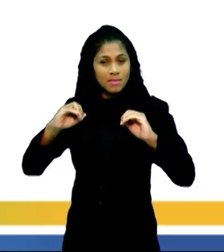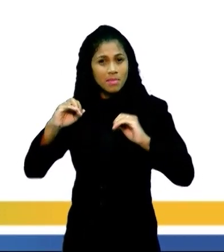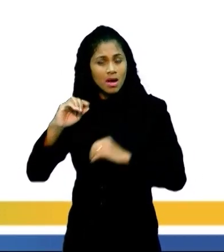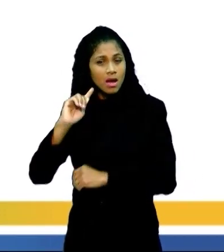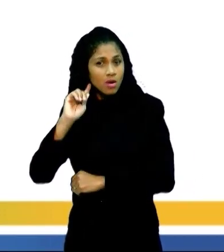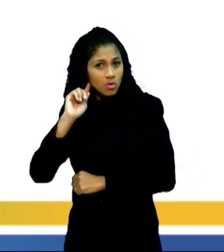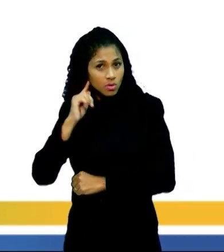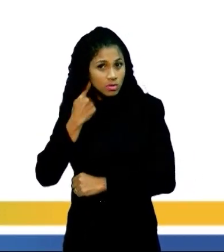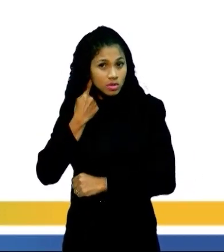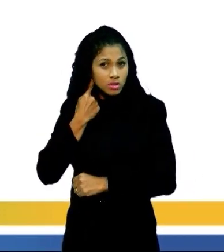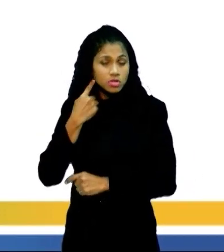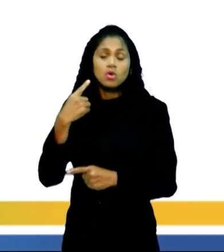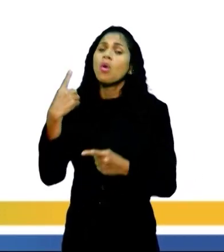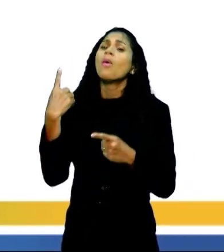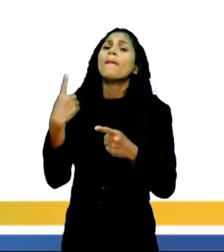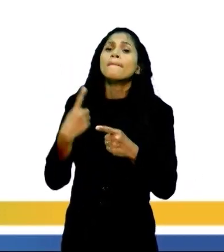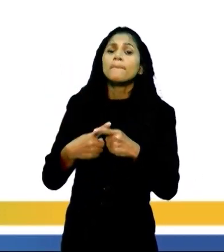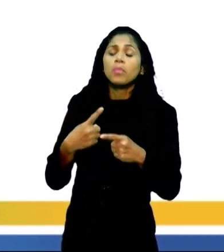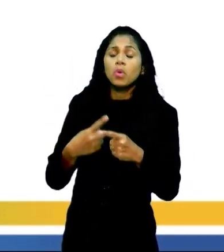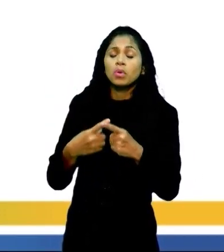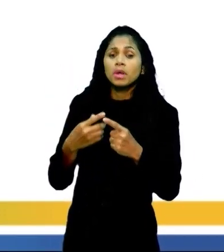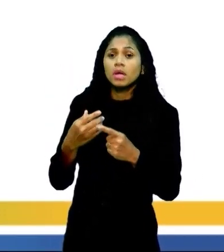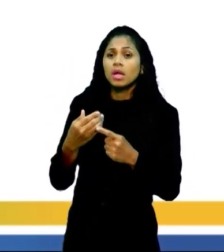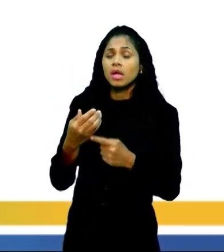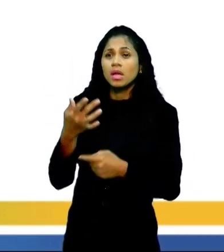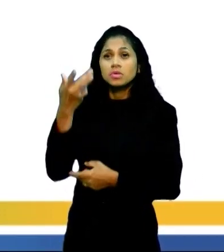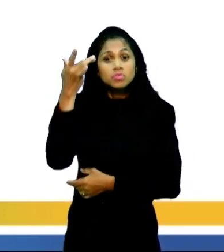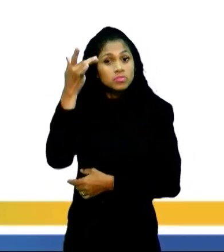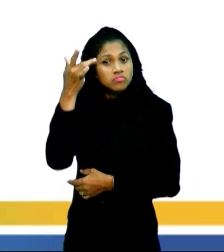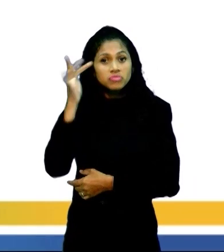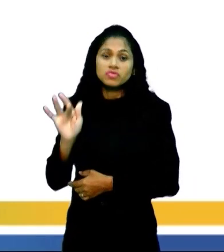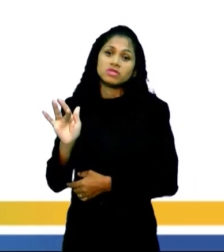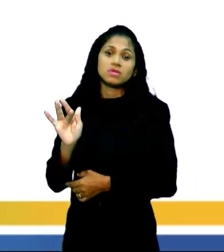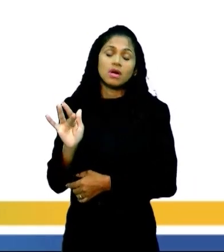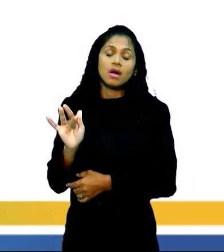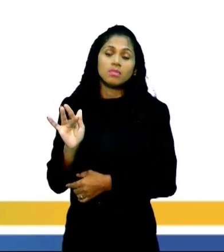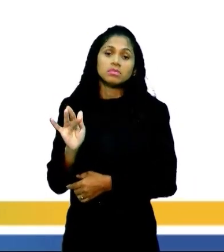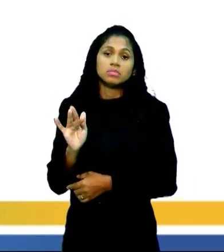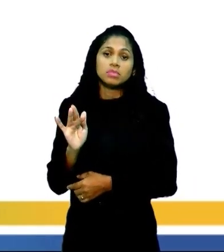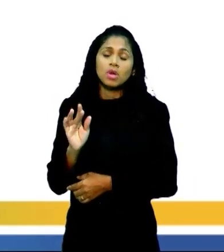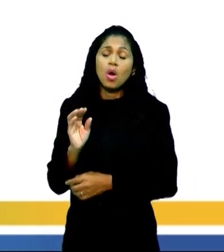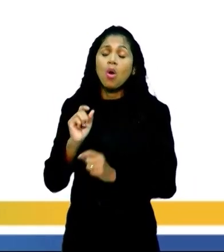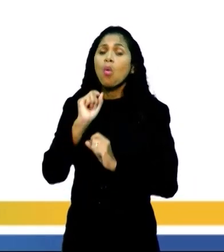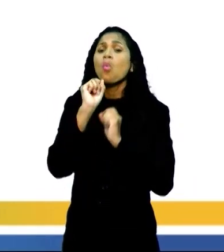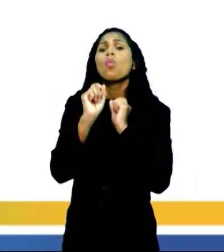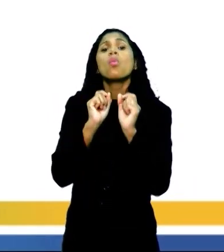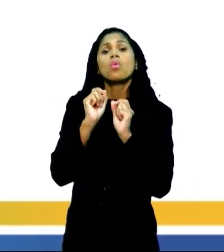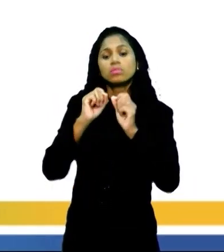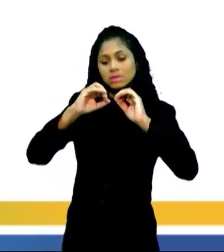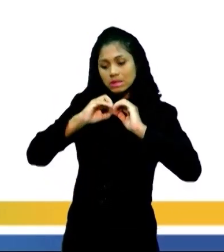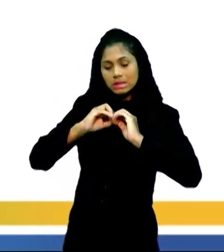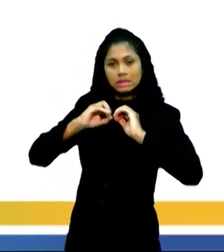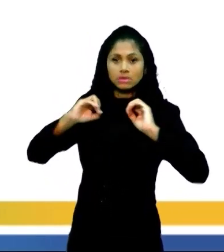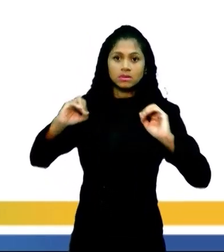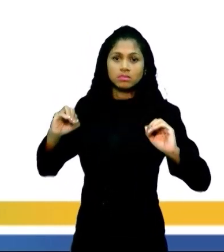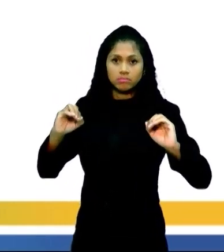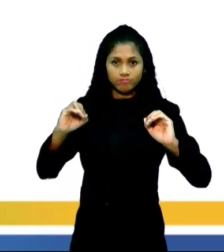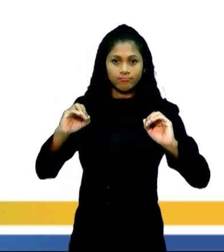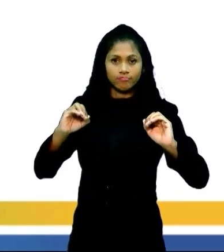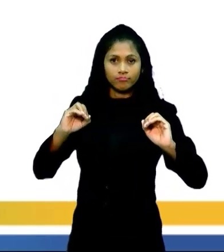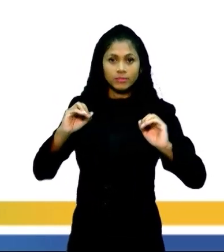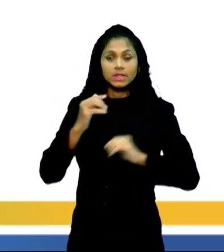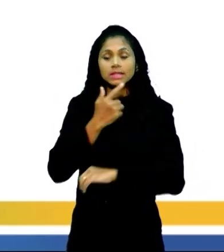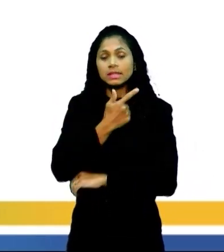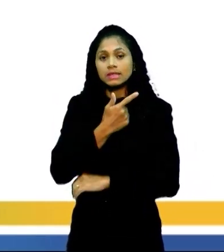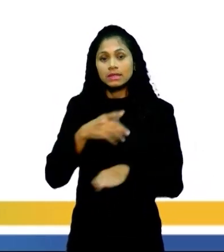por não saberem o que separar e por não haver coleta seletiva em sua